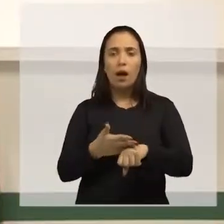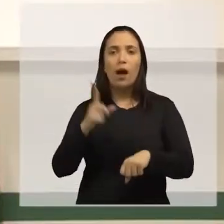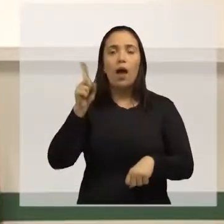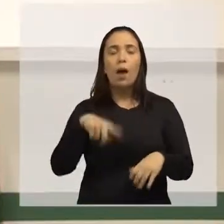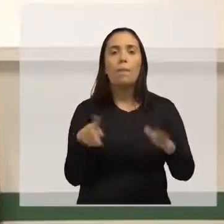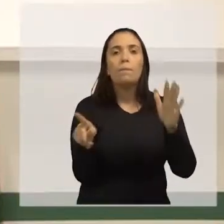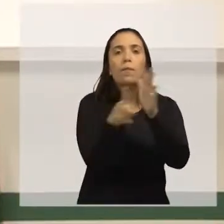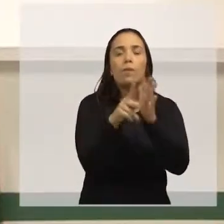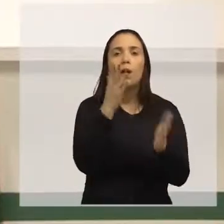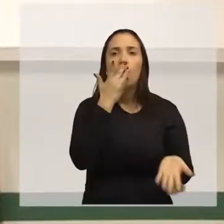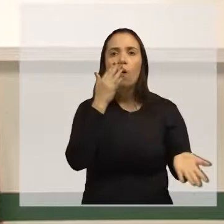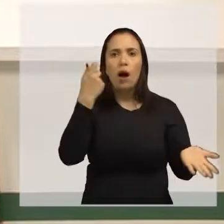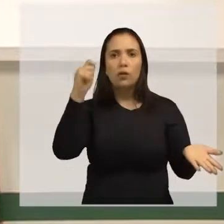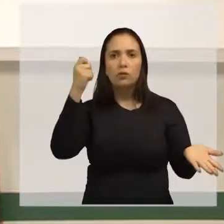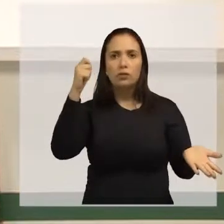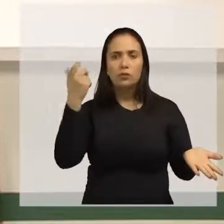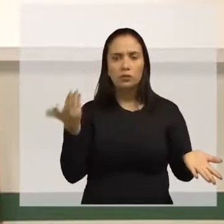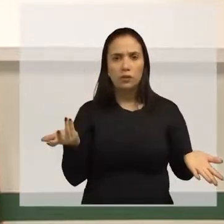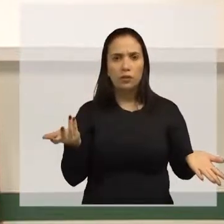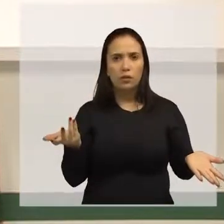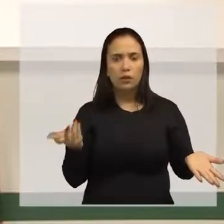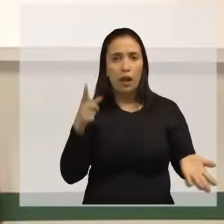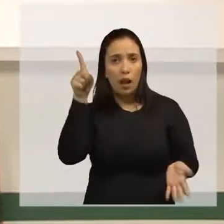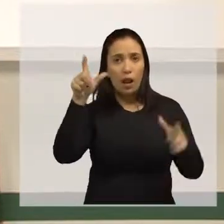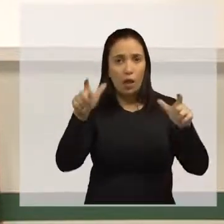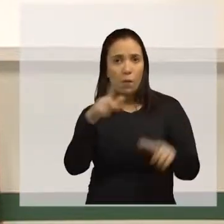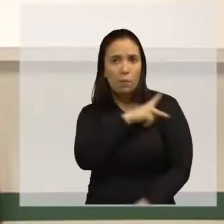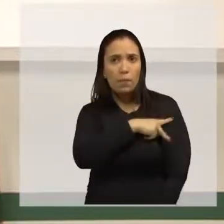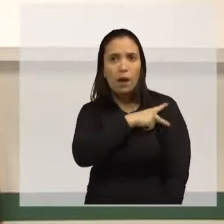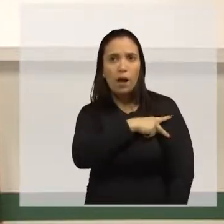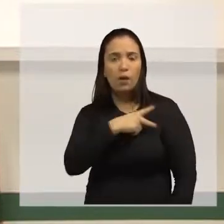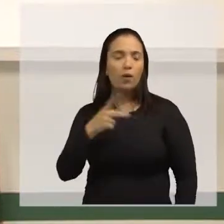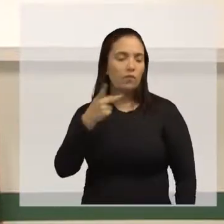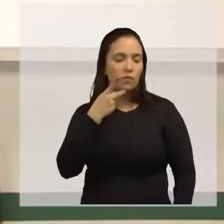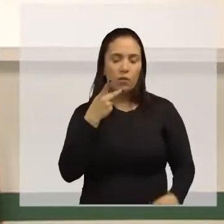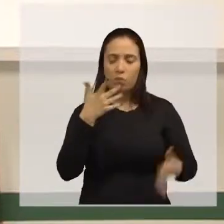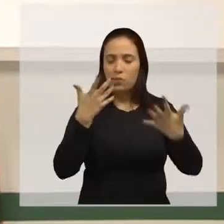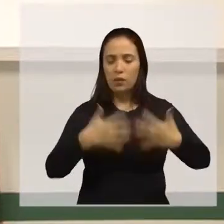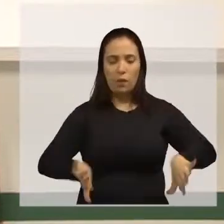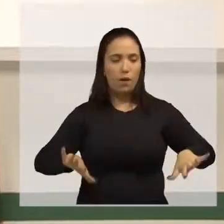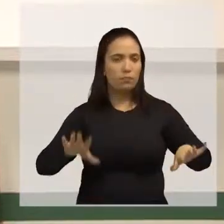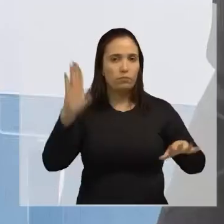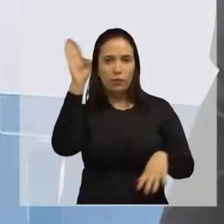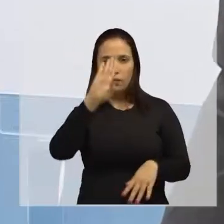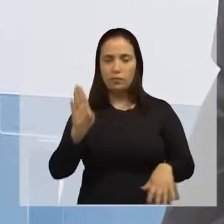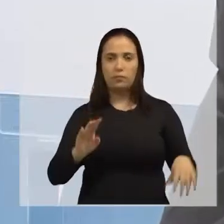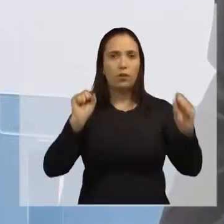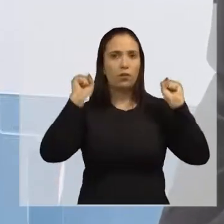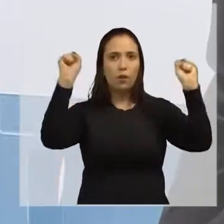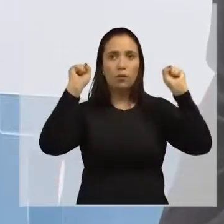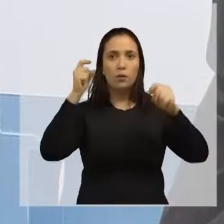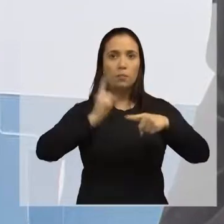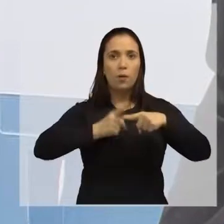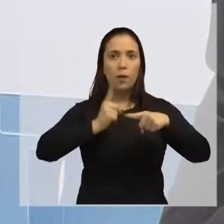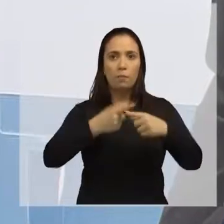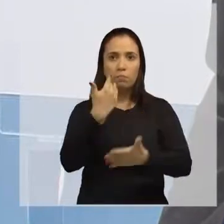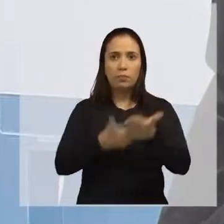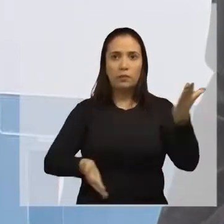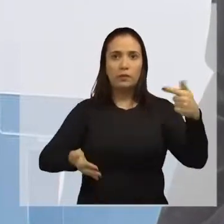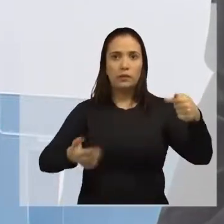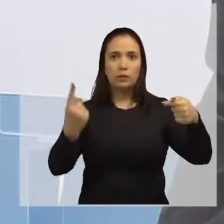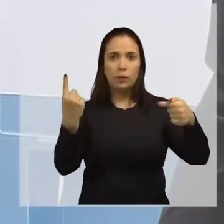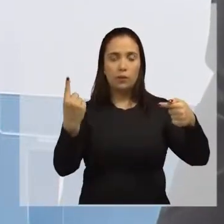caras estão torcendo contra a Argentina, não torcem mais pelo Brasil. Porque eles depois do 7-1, eles não têm condição de torcer